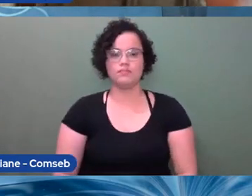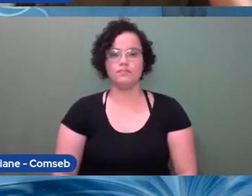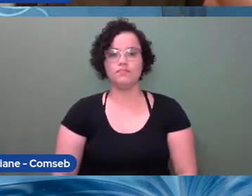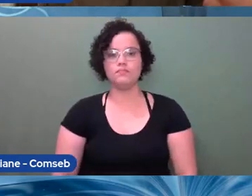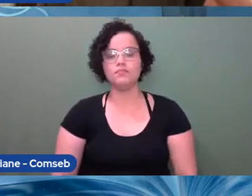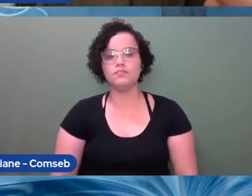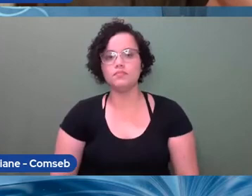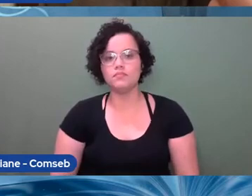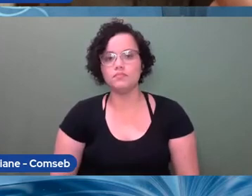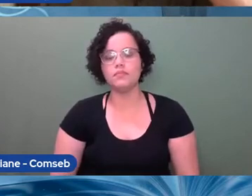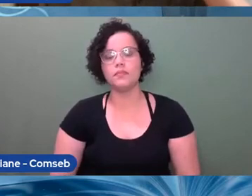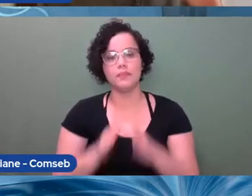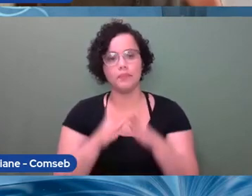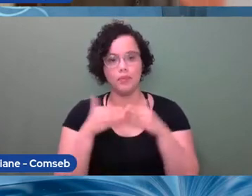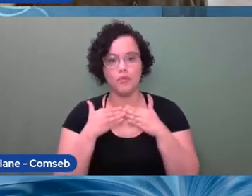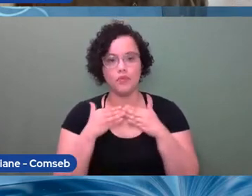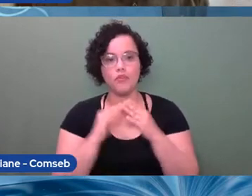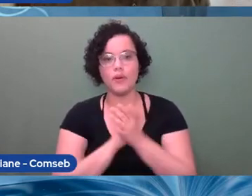Por gentileza.